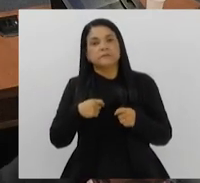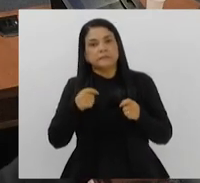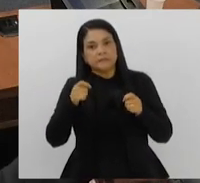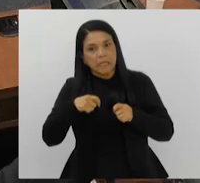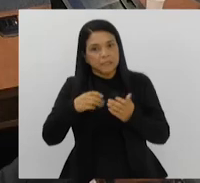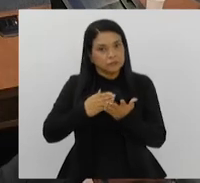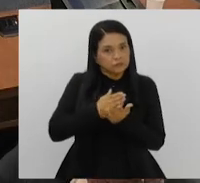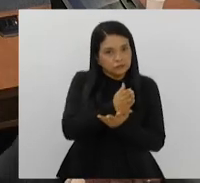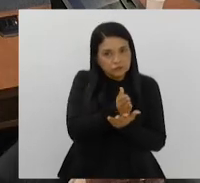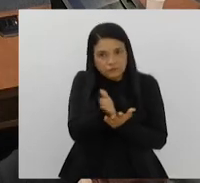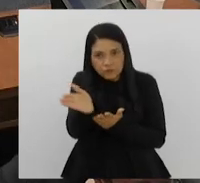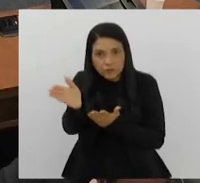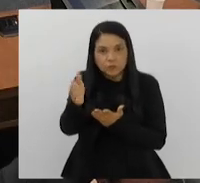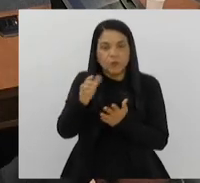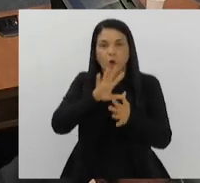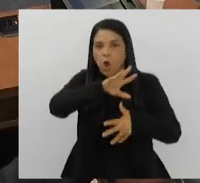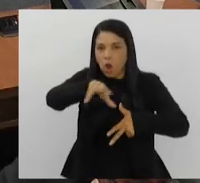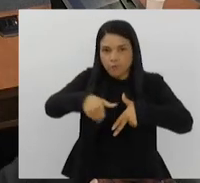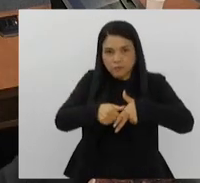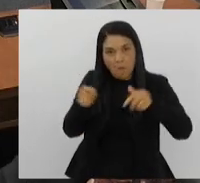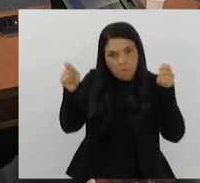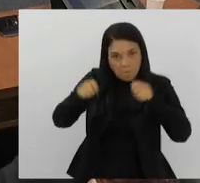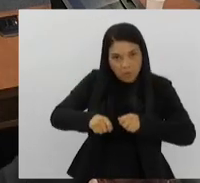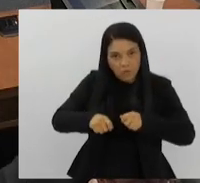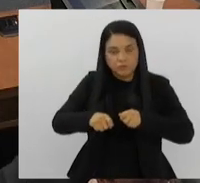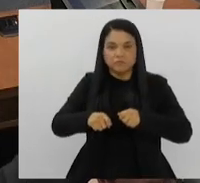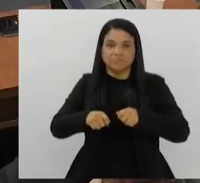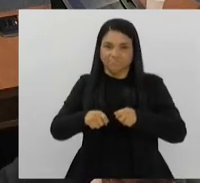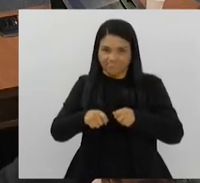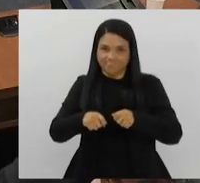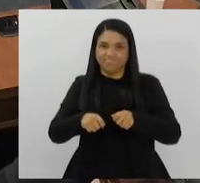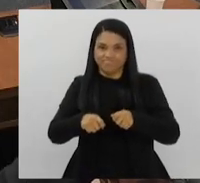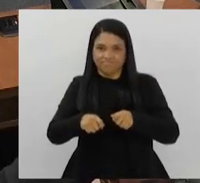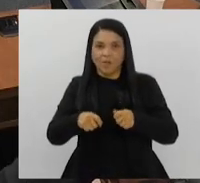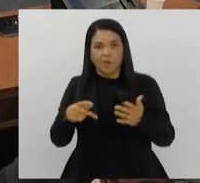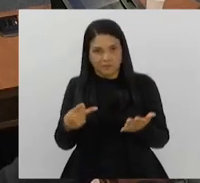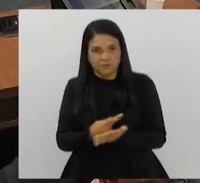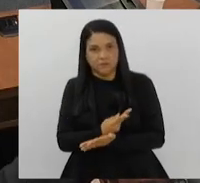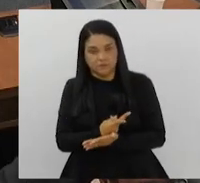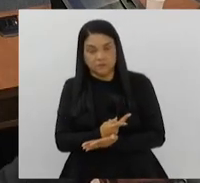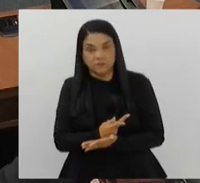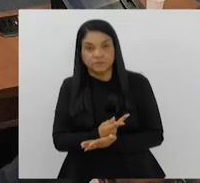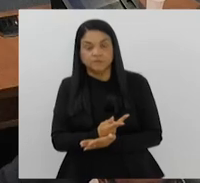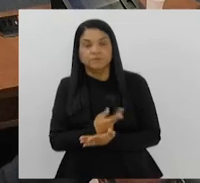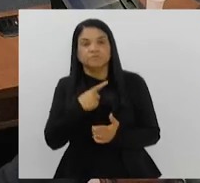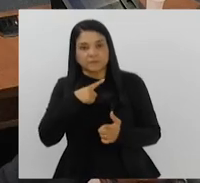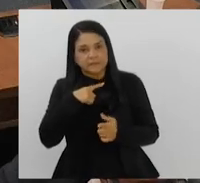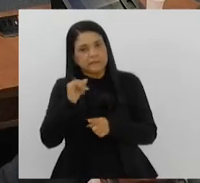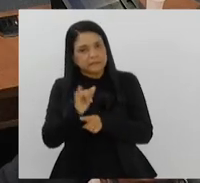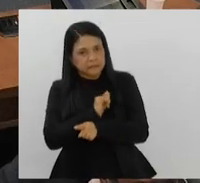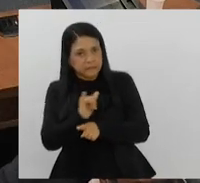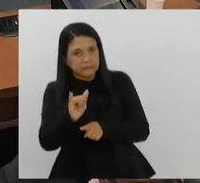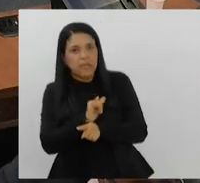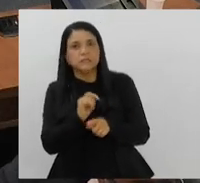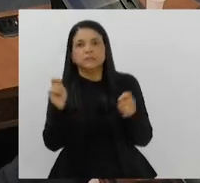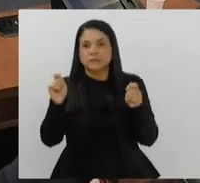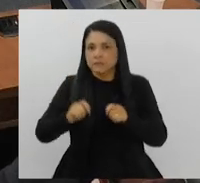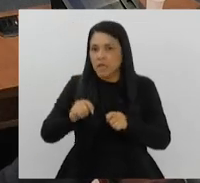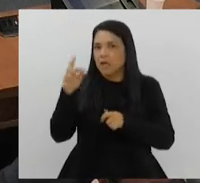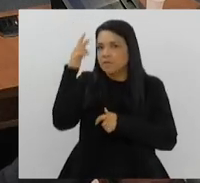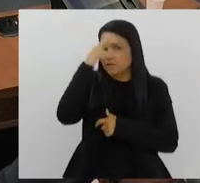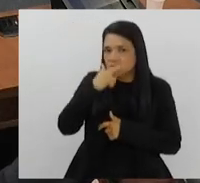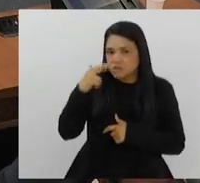desvio, corrupção? Pode, claro que pode, mas que tem mecanismo para fiscalizar, para